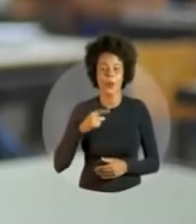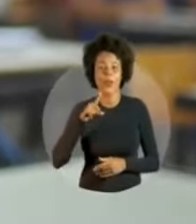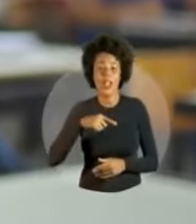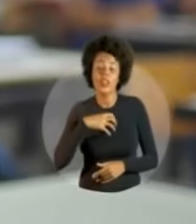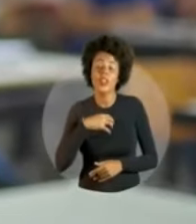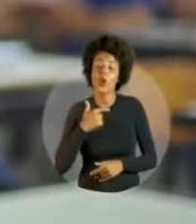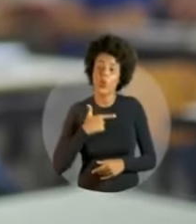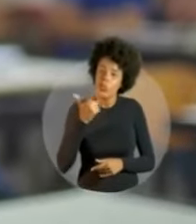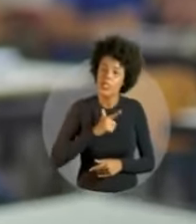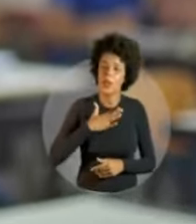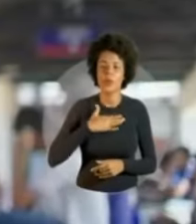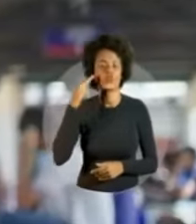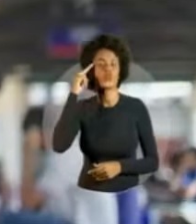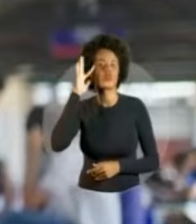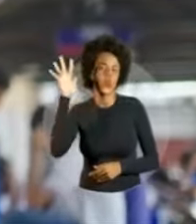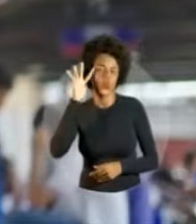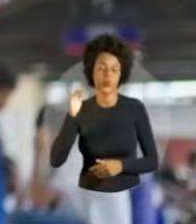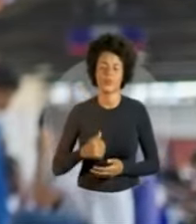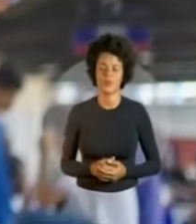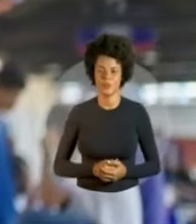forma de eu chegar mais perto do meu sonho.